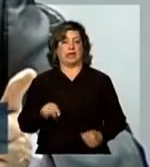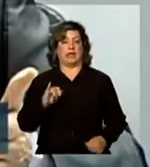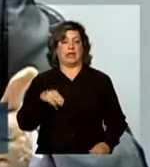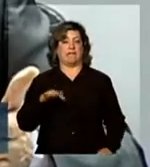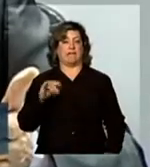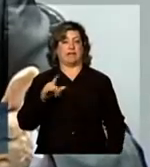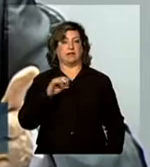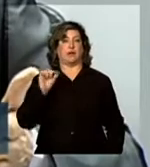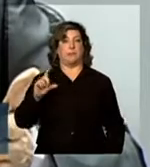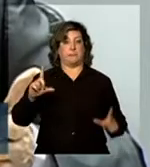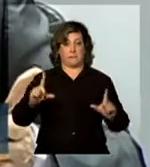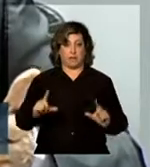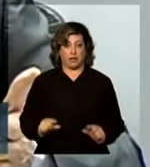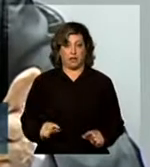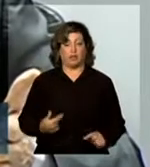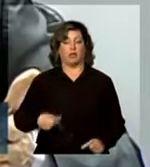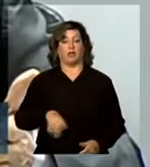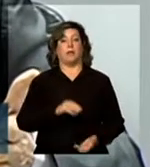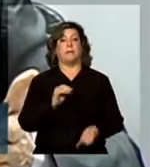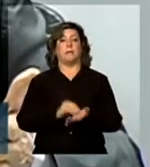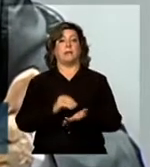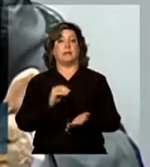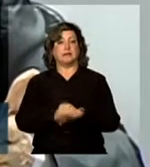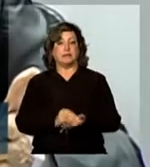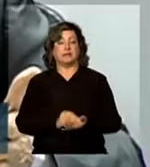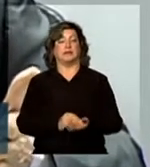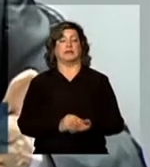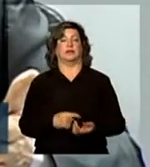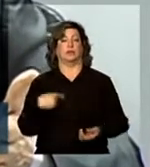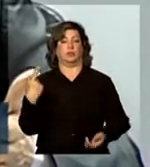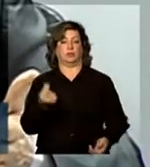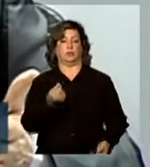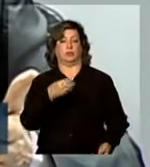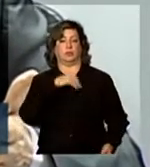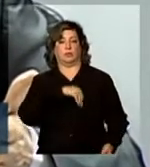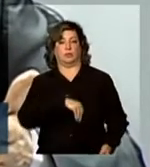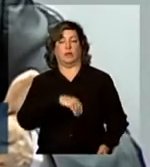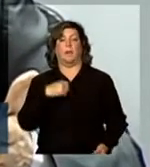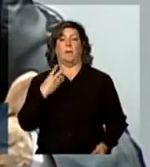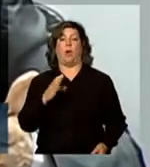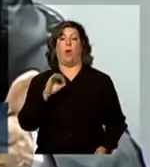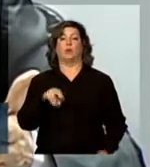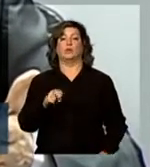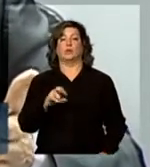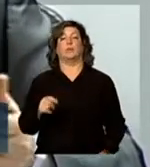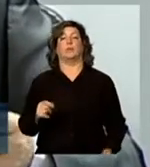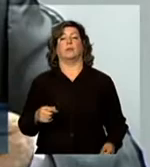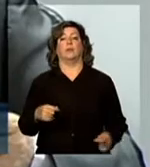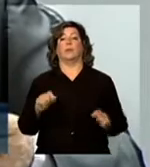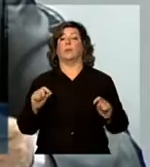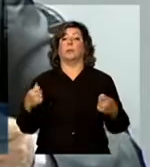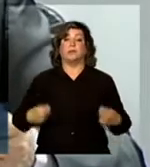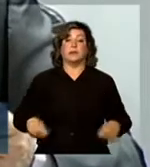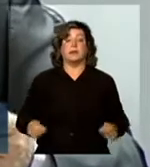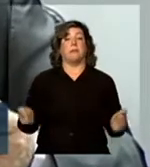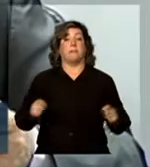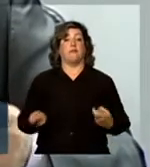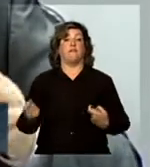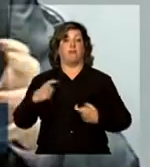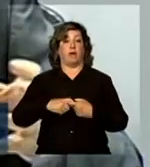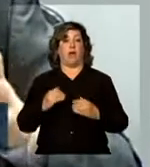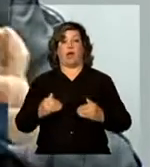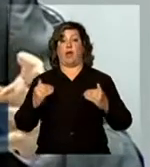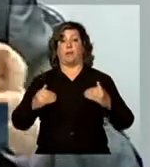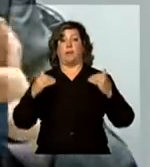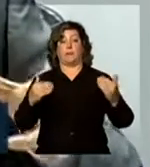menor, você mantém o poder aquisitivo da população e o consumo, a demanda, pode voltar a aumentar.